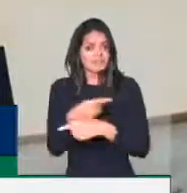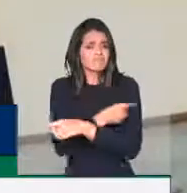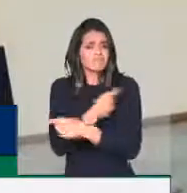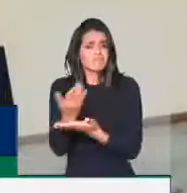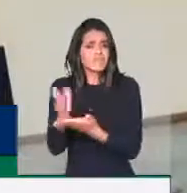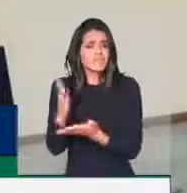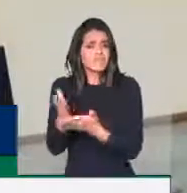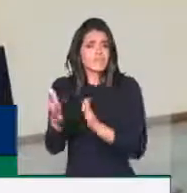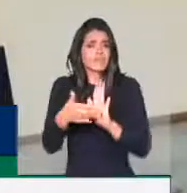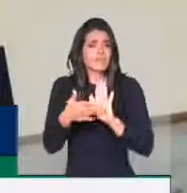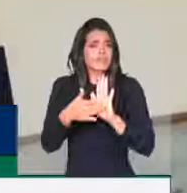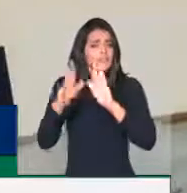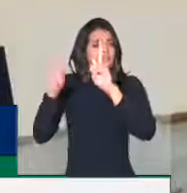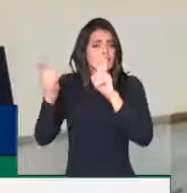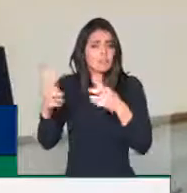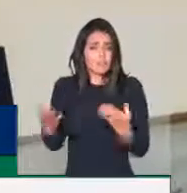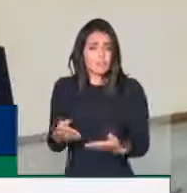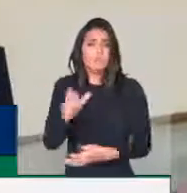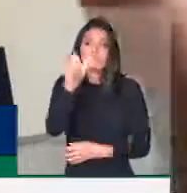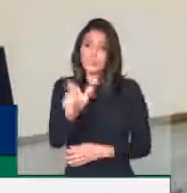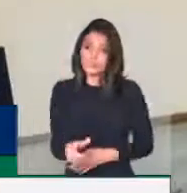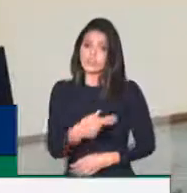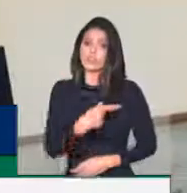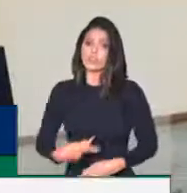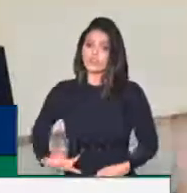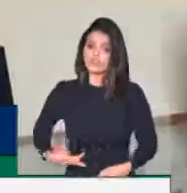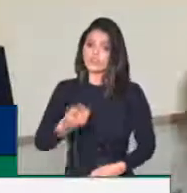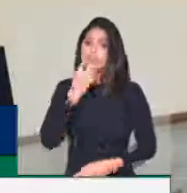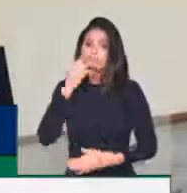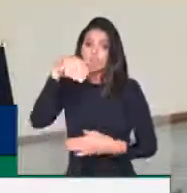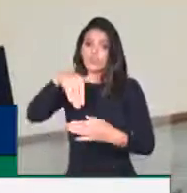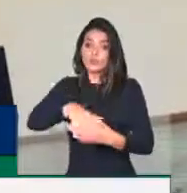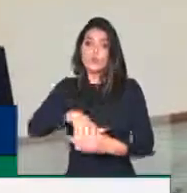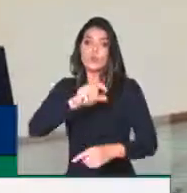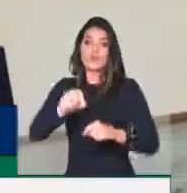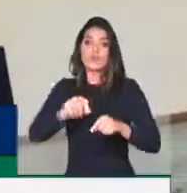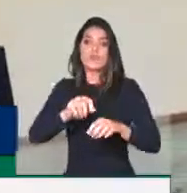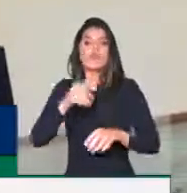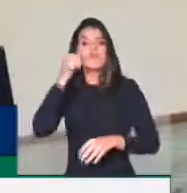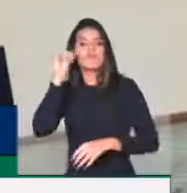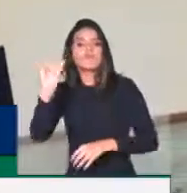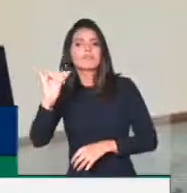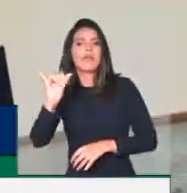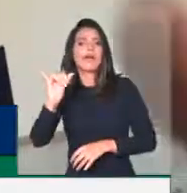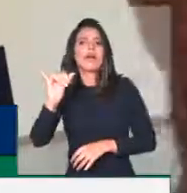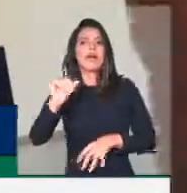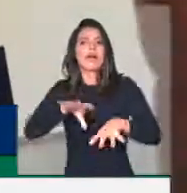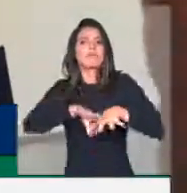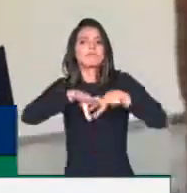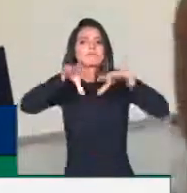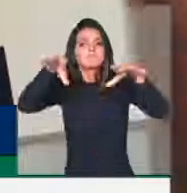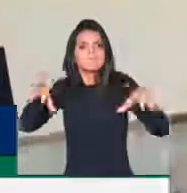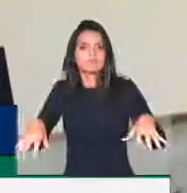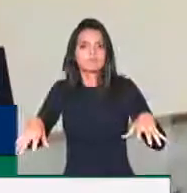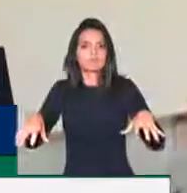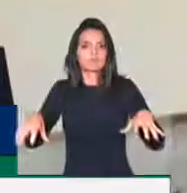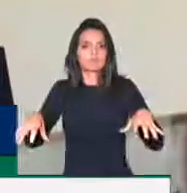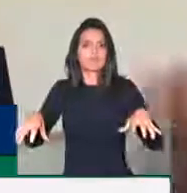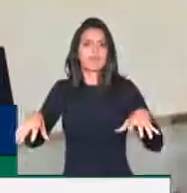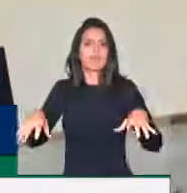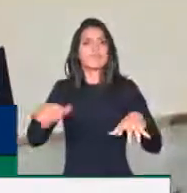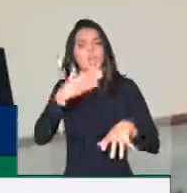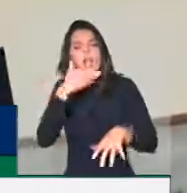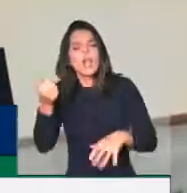nisso, deputado Rodrigo Maia, votou pela não fissura das partes, pela ideia de que as coisas deveriam ser